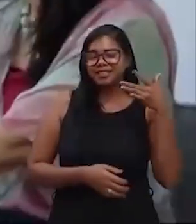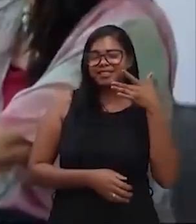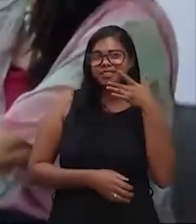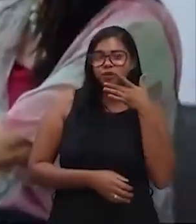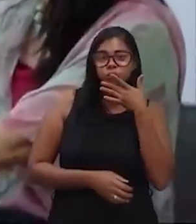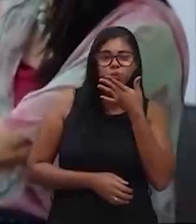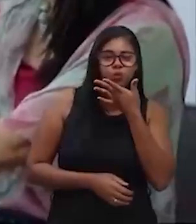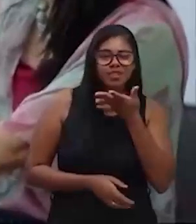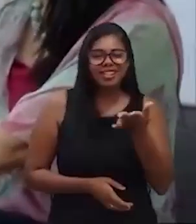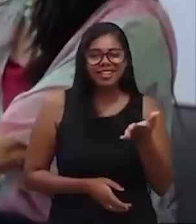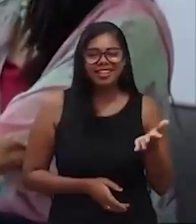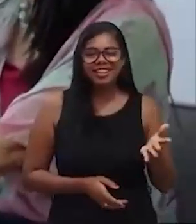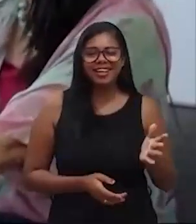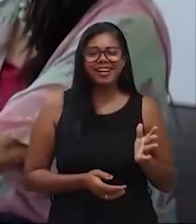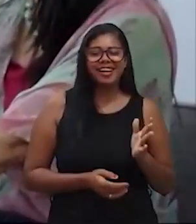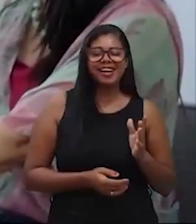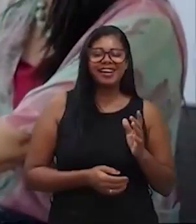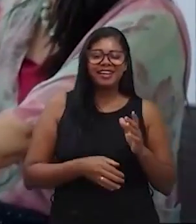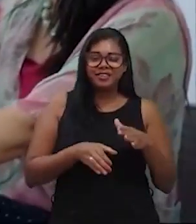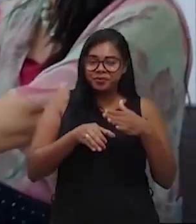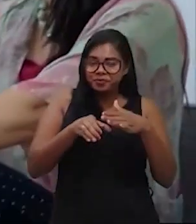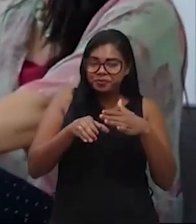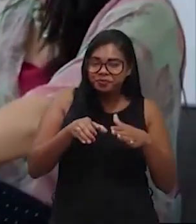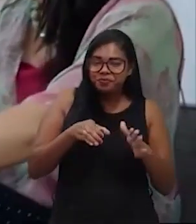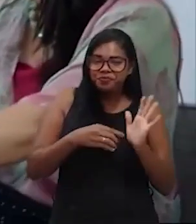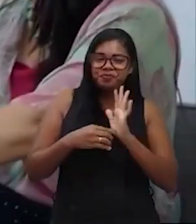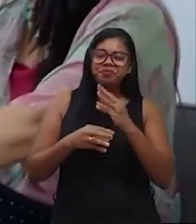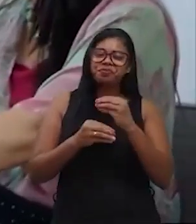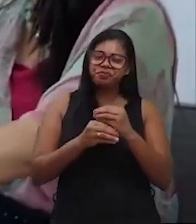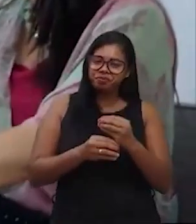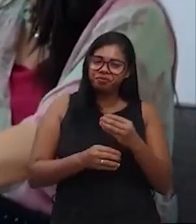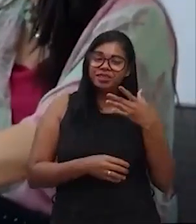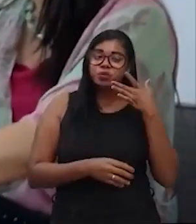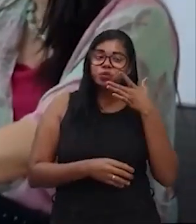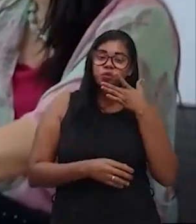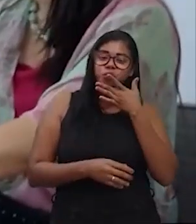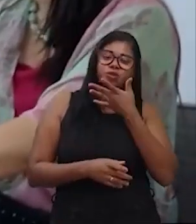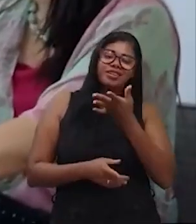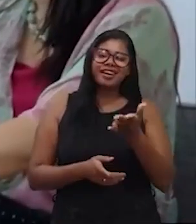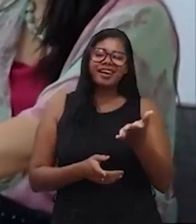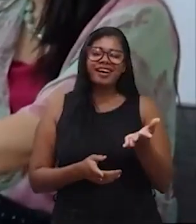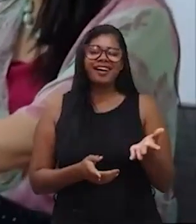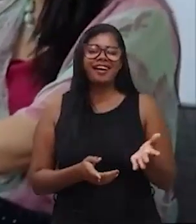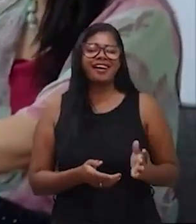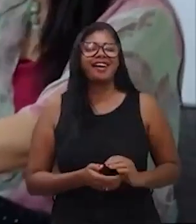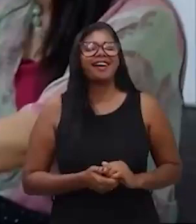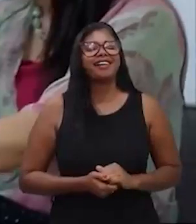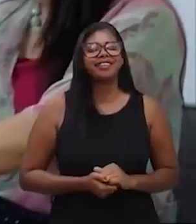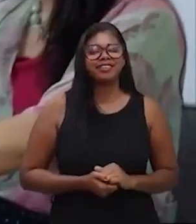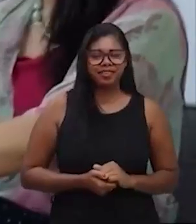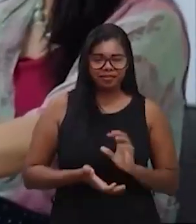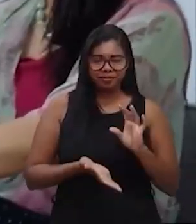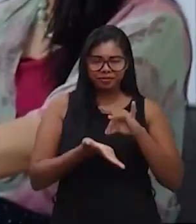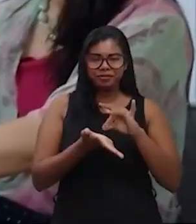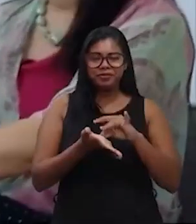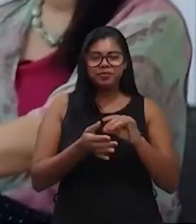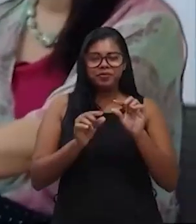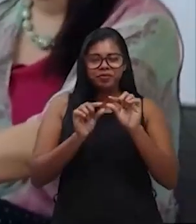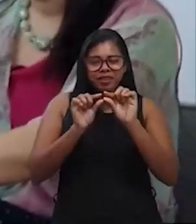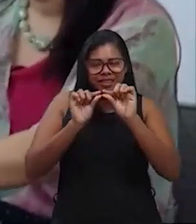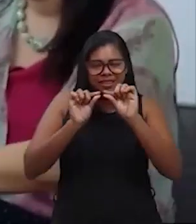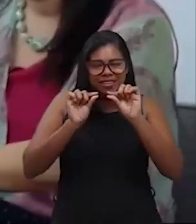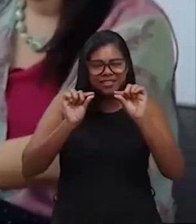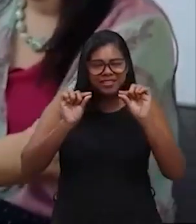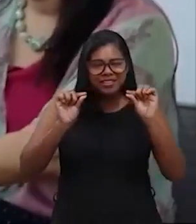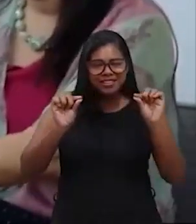Delícia. Fica mais gostoso, saboroso. Quando tem aquele pedaço de goiabada imenso que sai por fora da bolacha, não fica legal. É deselegante. Não gosto. Fininho